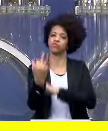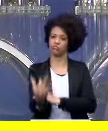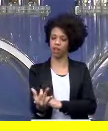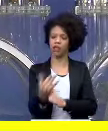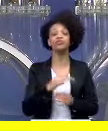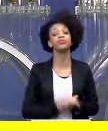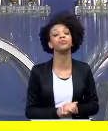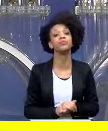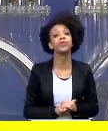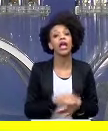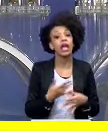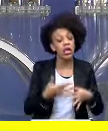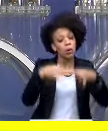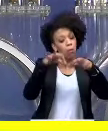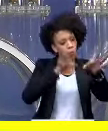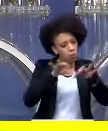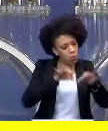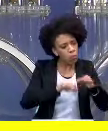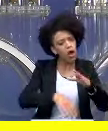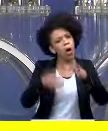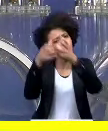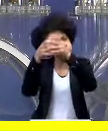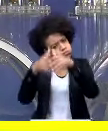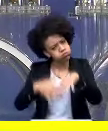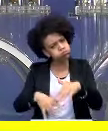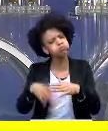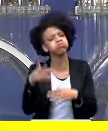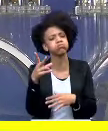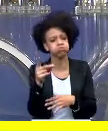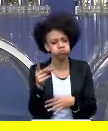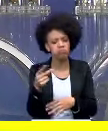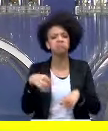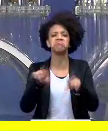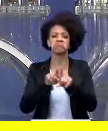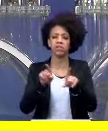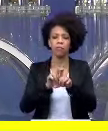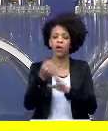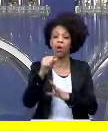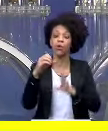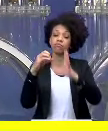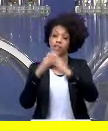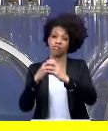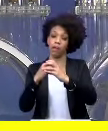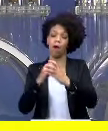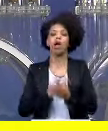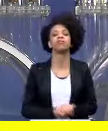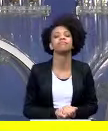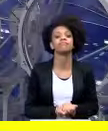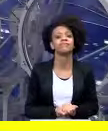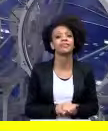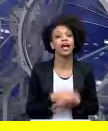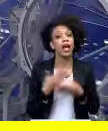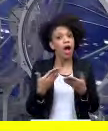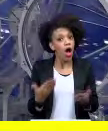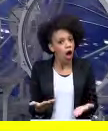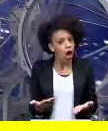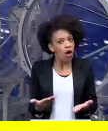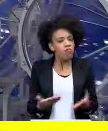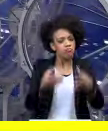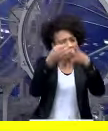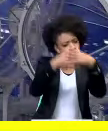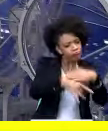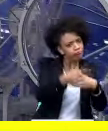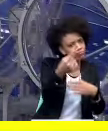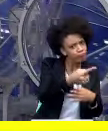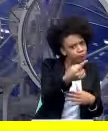a 80 e o suporte do globo número 2 também com 80 bolas para o sorteio do time do coração. Vamos aqui ao globo número